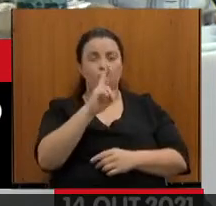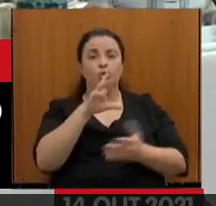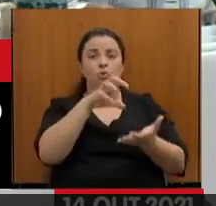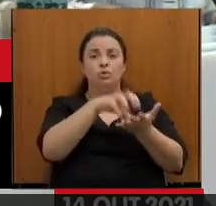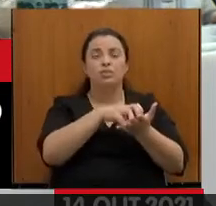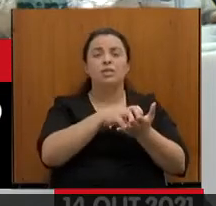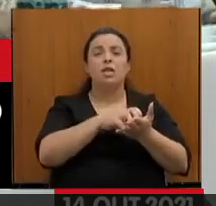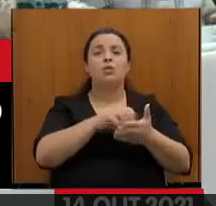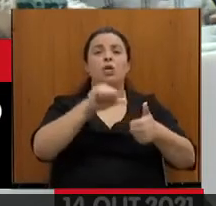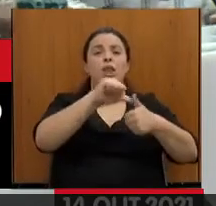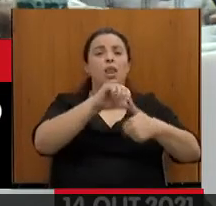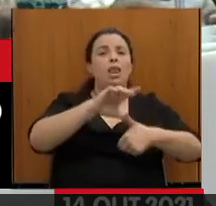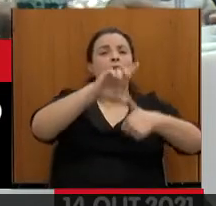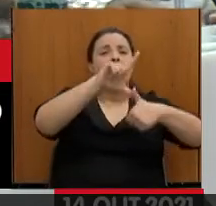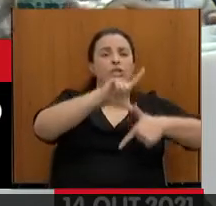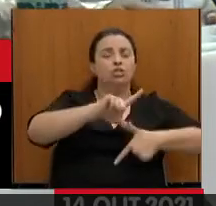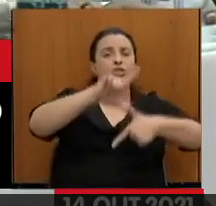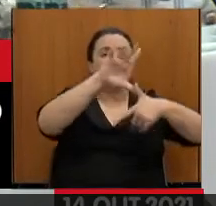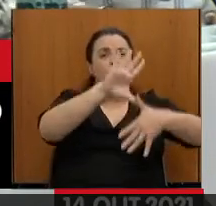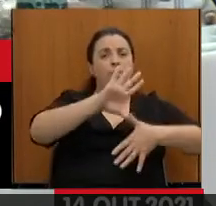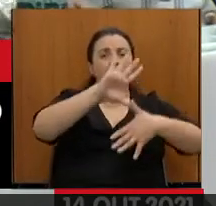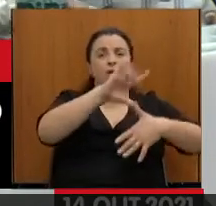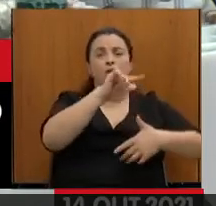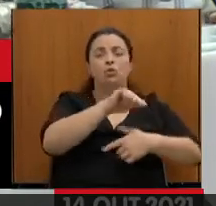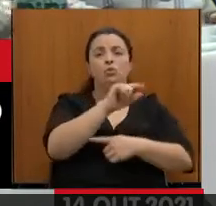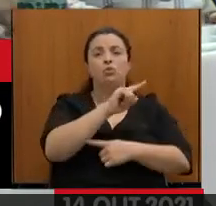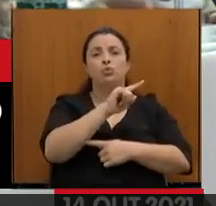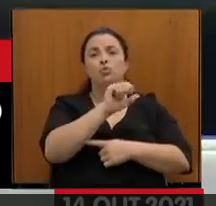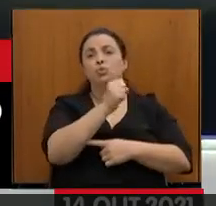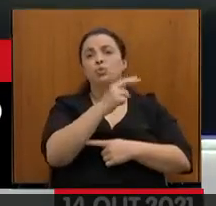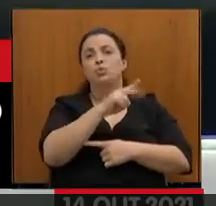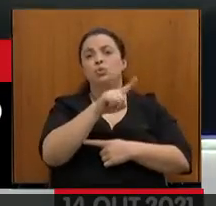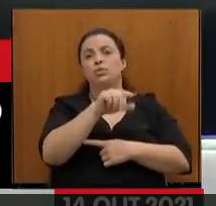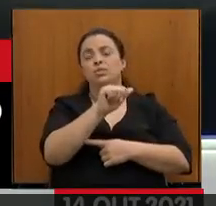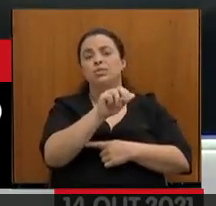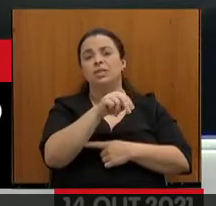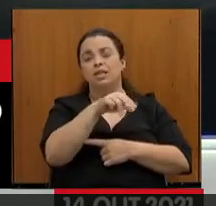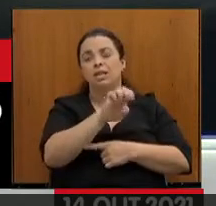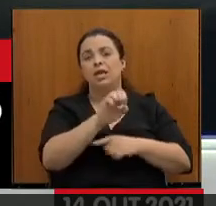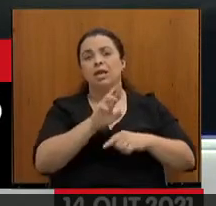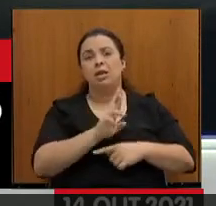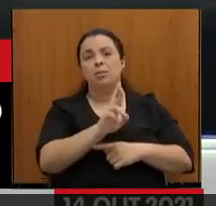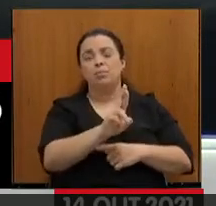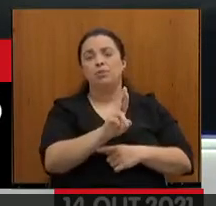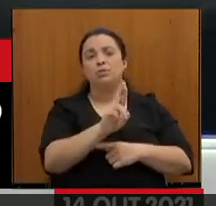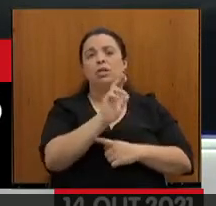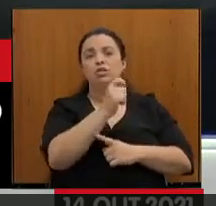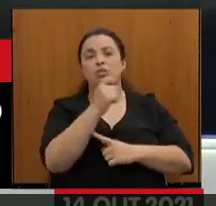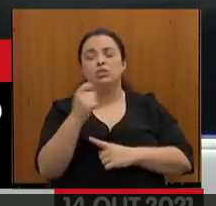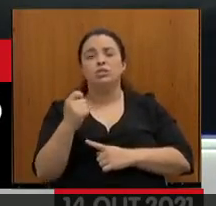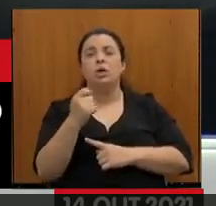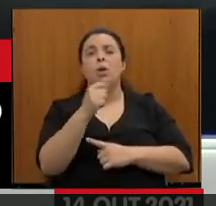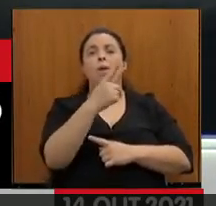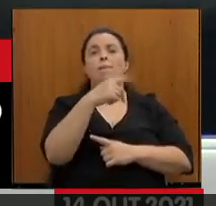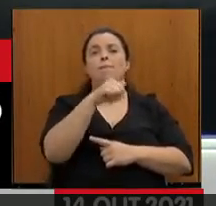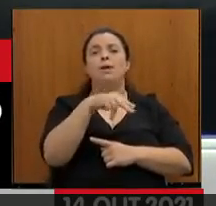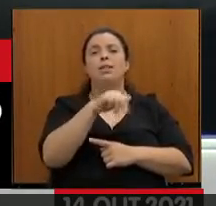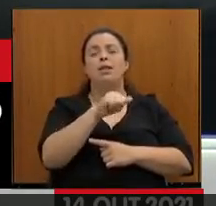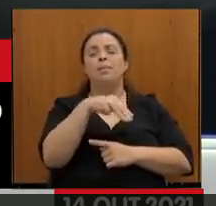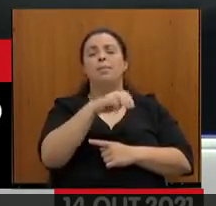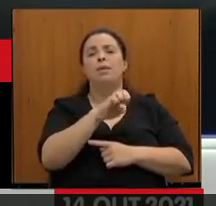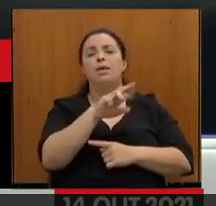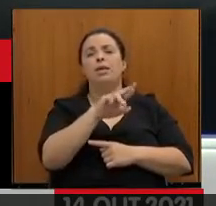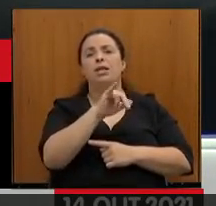Latino-Americano, Suzane Cerruia, representando a Organização Pan-Americana de Saúde e a Organização Mundial de Saúde,